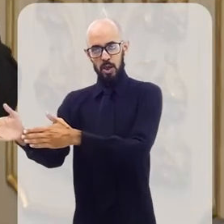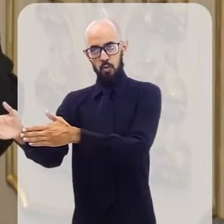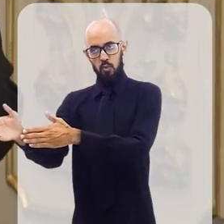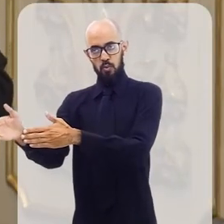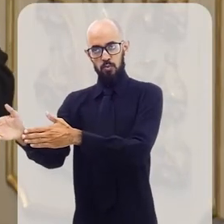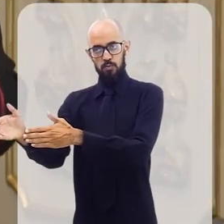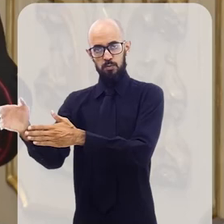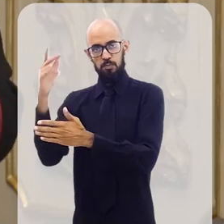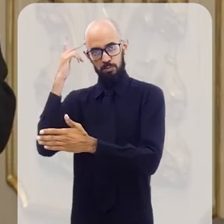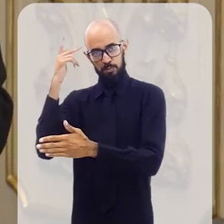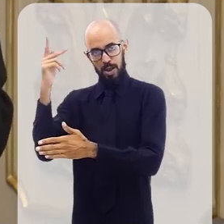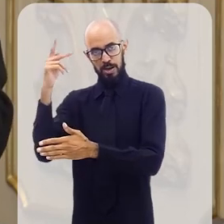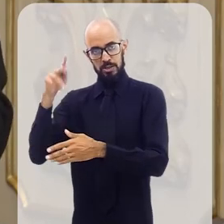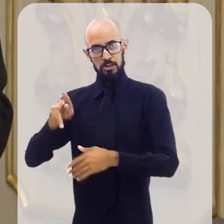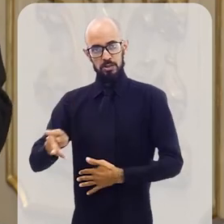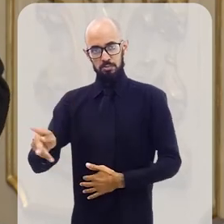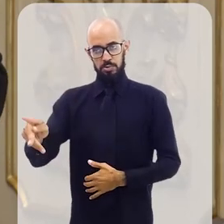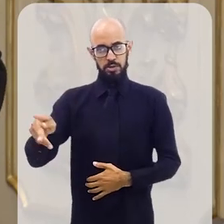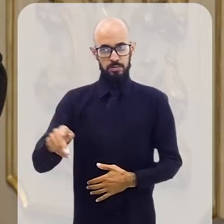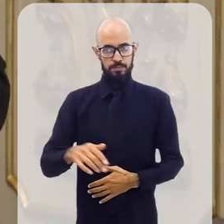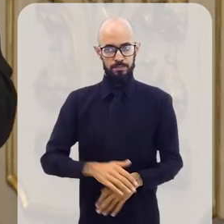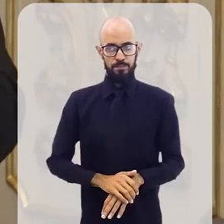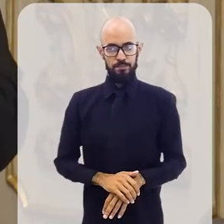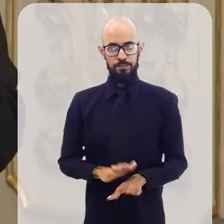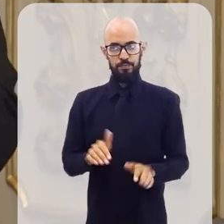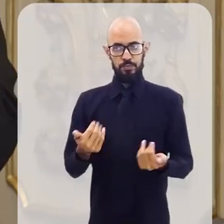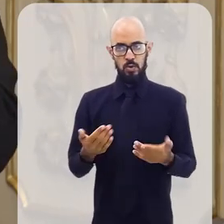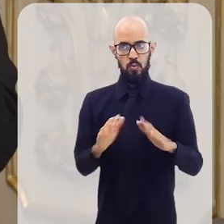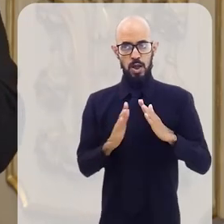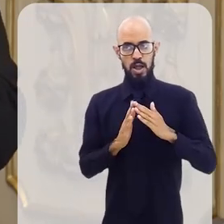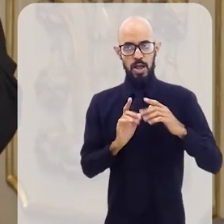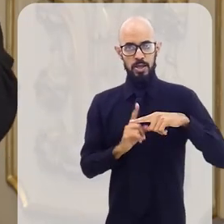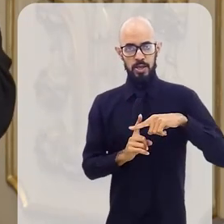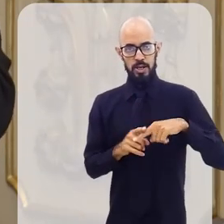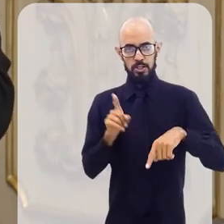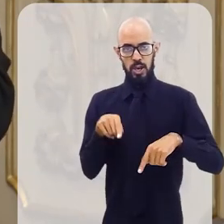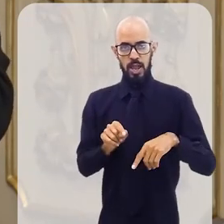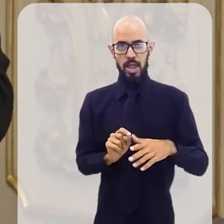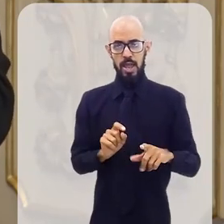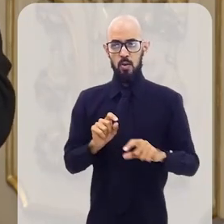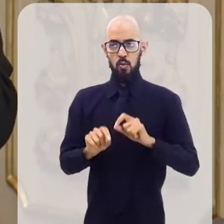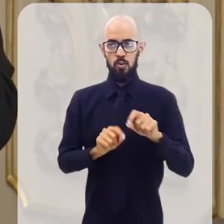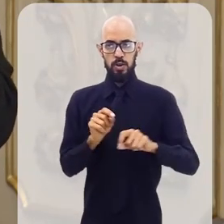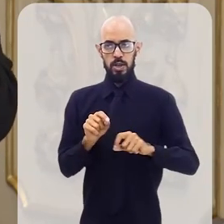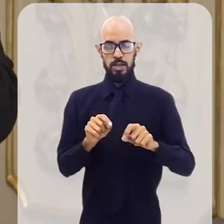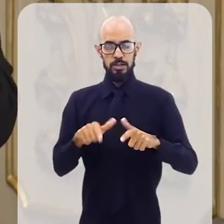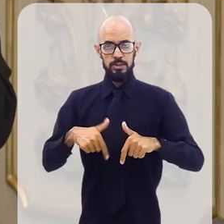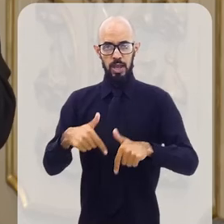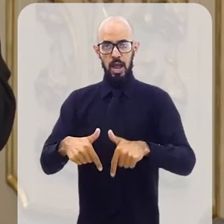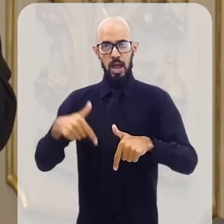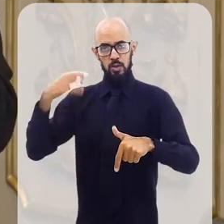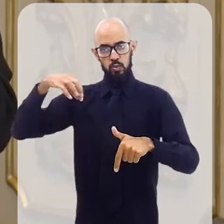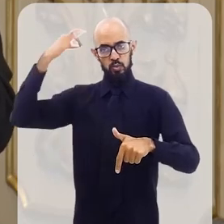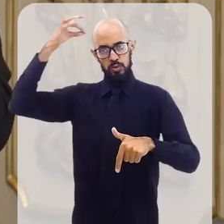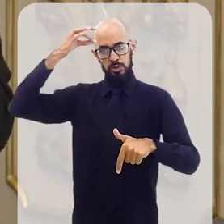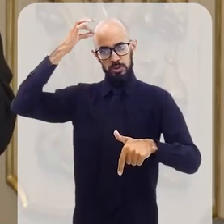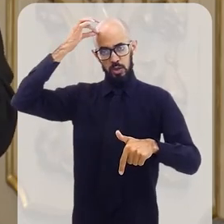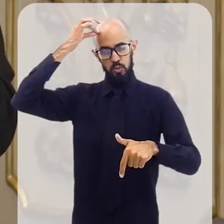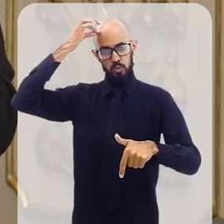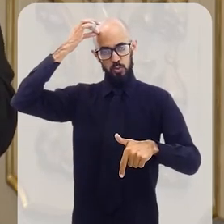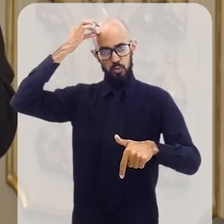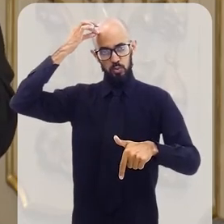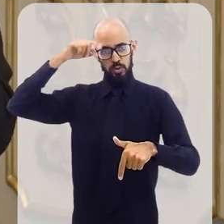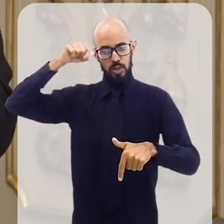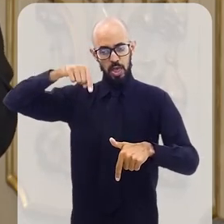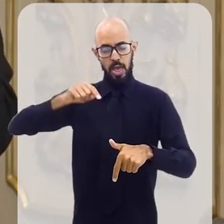fiel para sempre é então a igreja é esse Sacramento neste